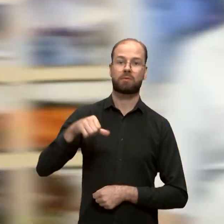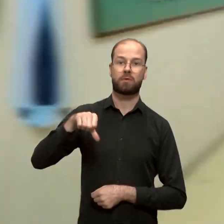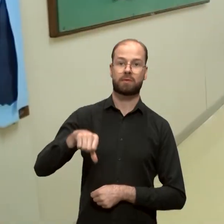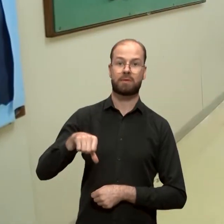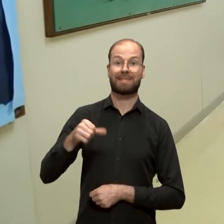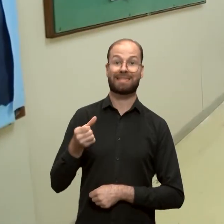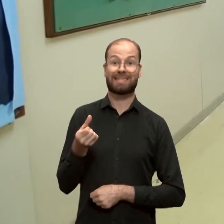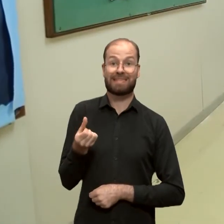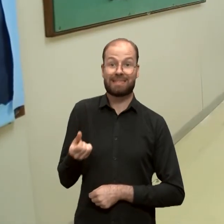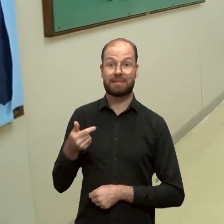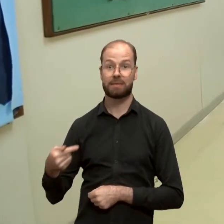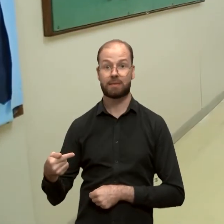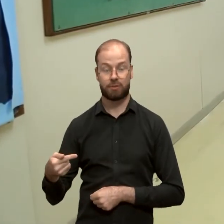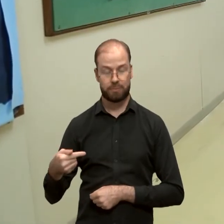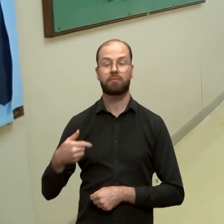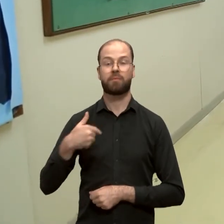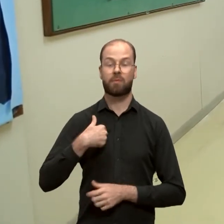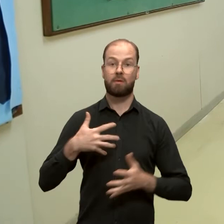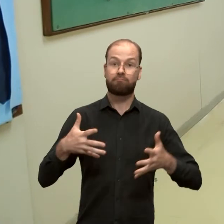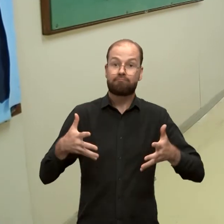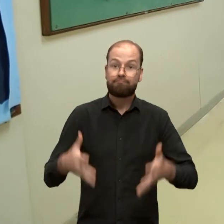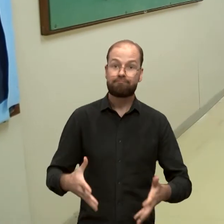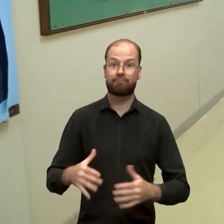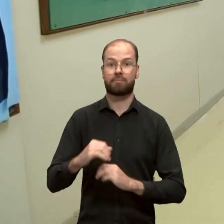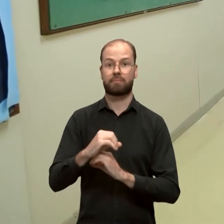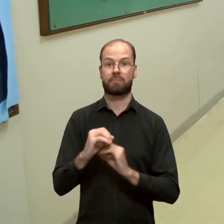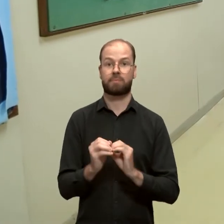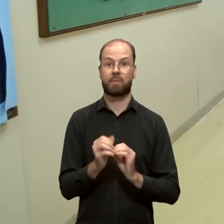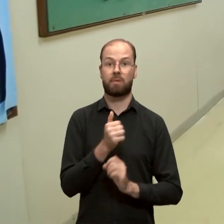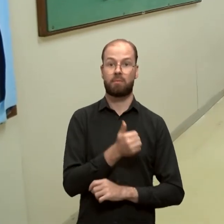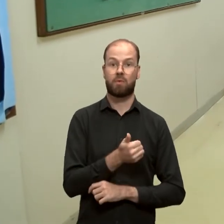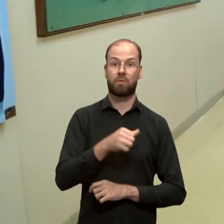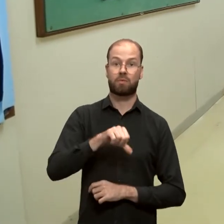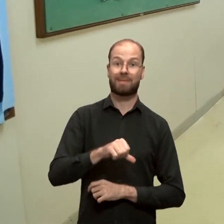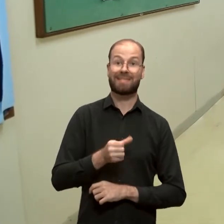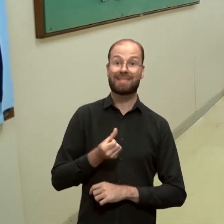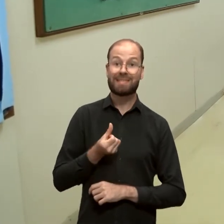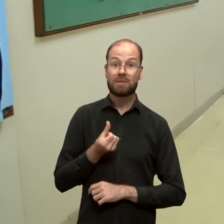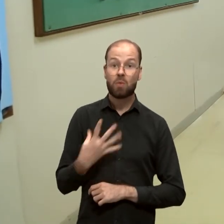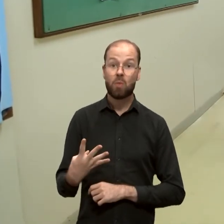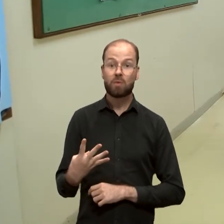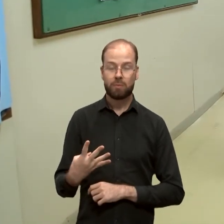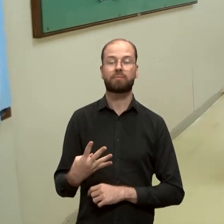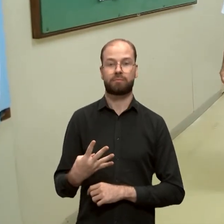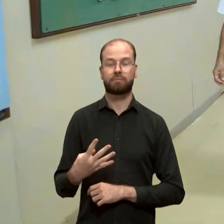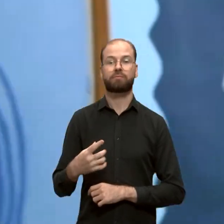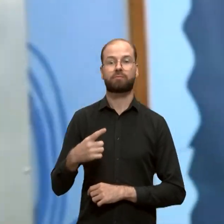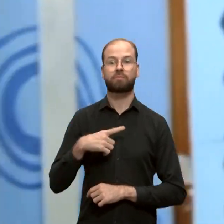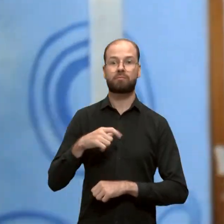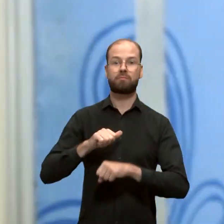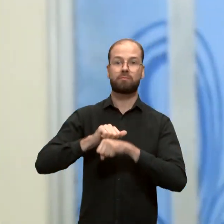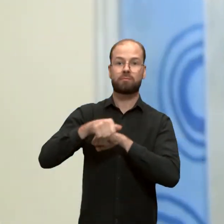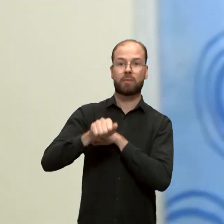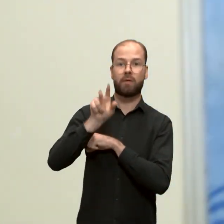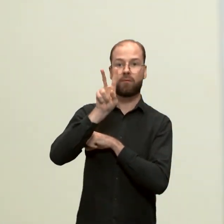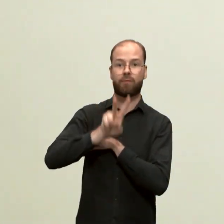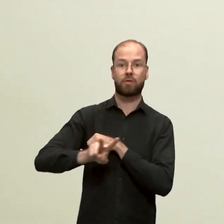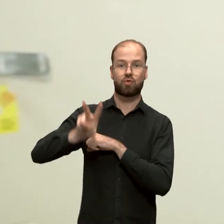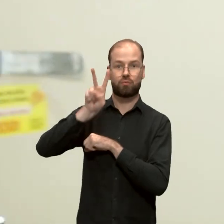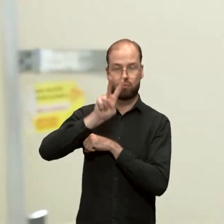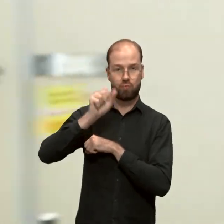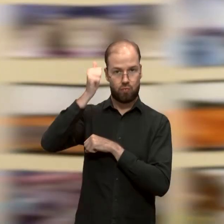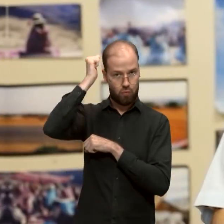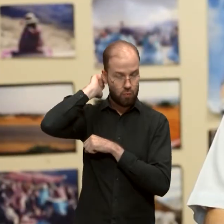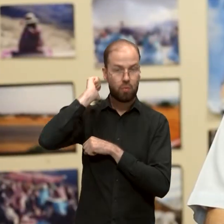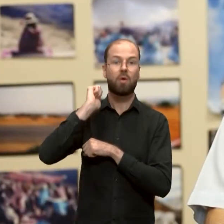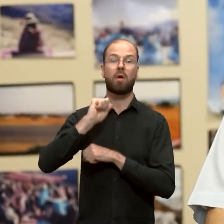1967, quando eu entrei na universidade. Em 1964, teve um vestibular para Ciências Sociais, a primeira turma, e eu